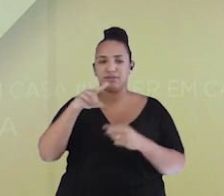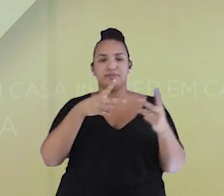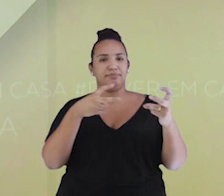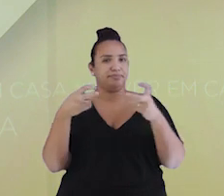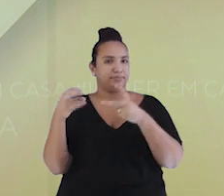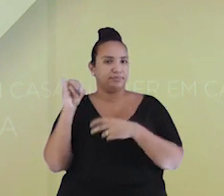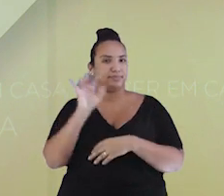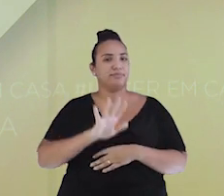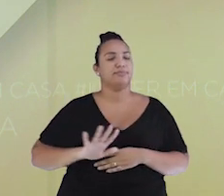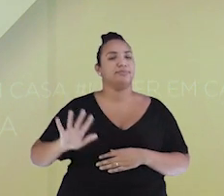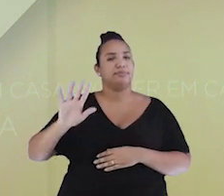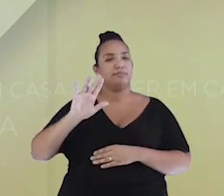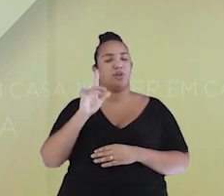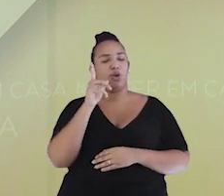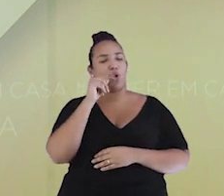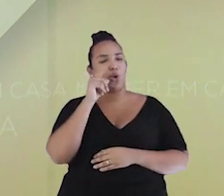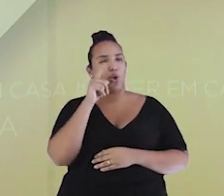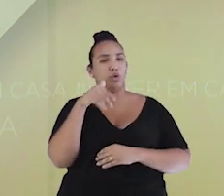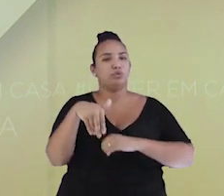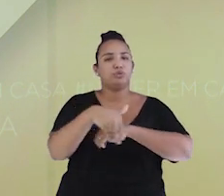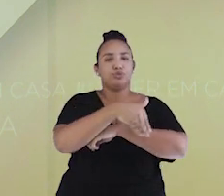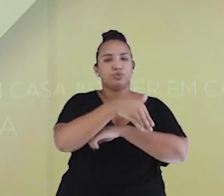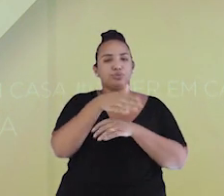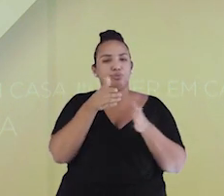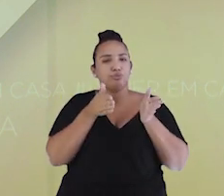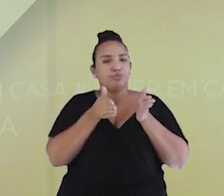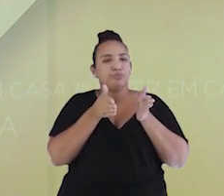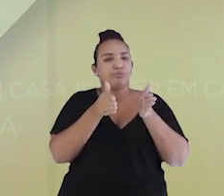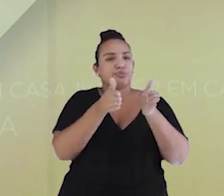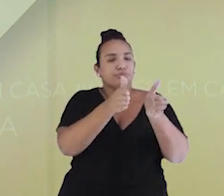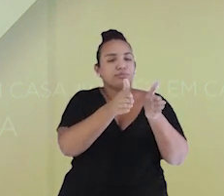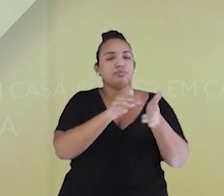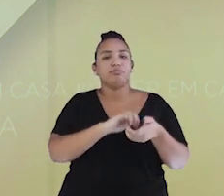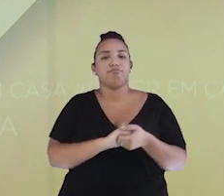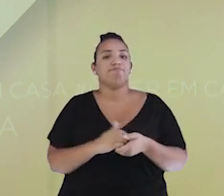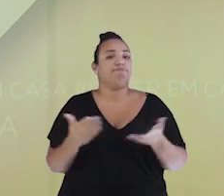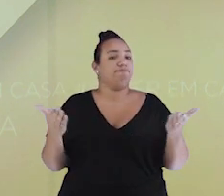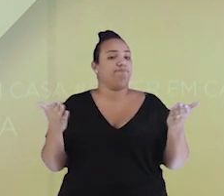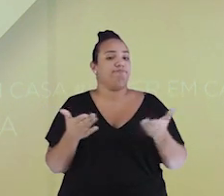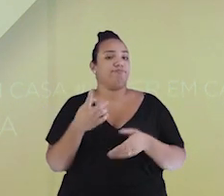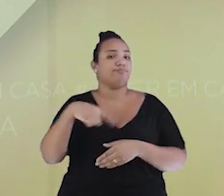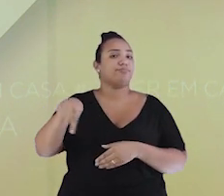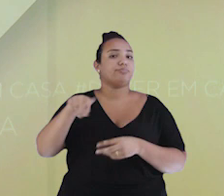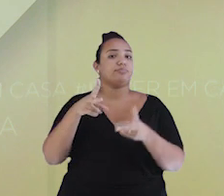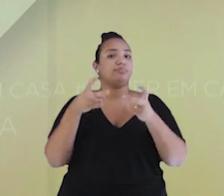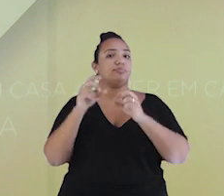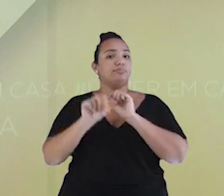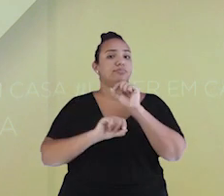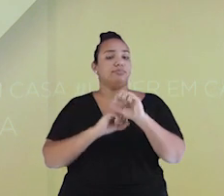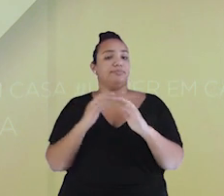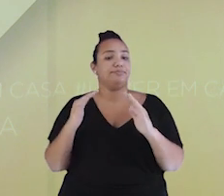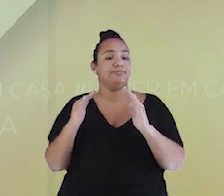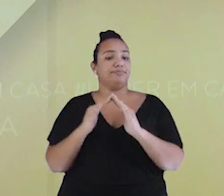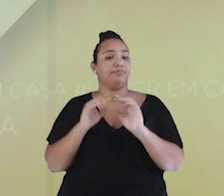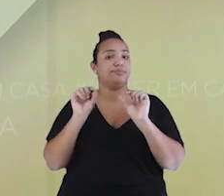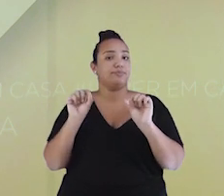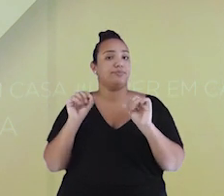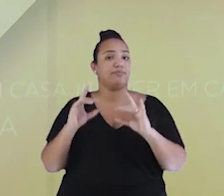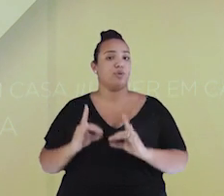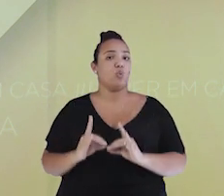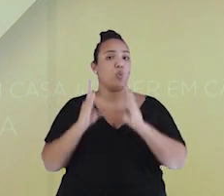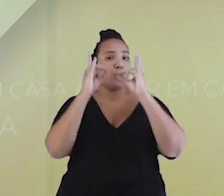as casas eram observadas nas paisagens. Pequenos comércios, ruas estreitas. E